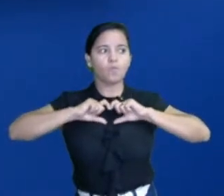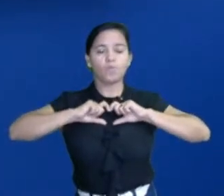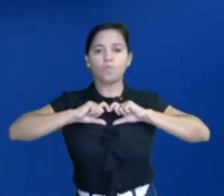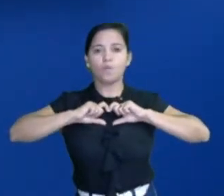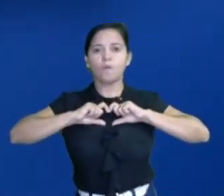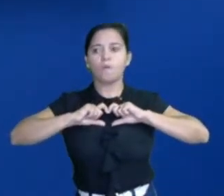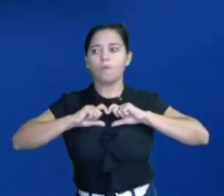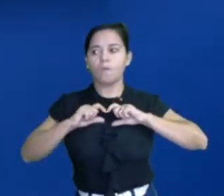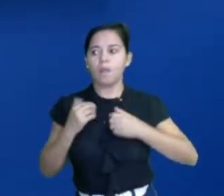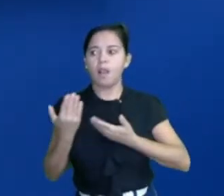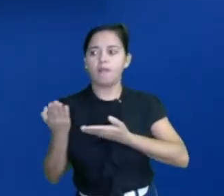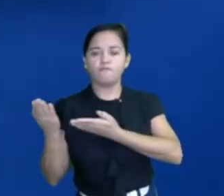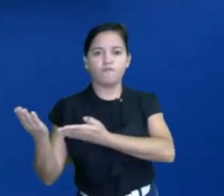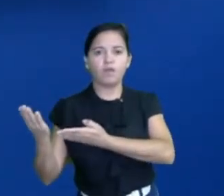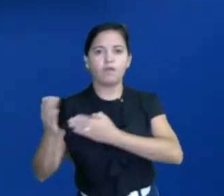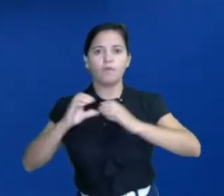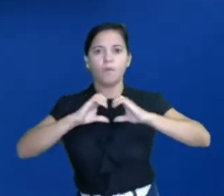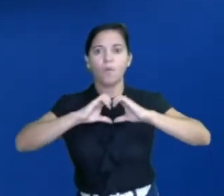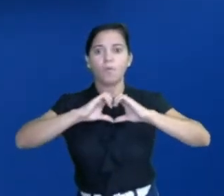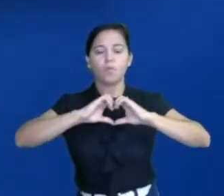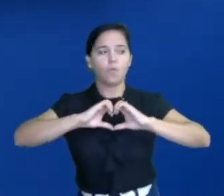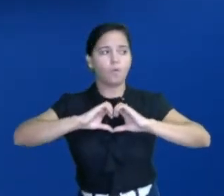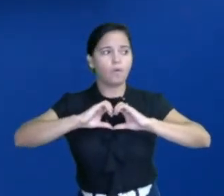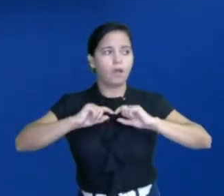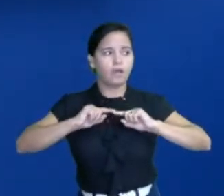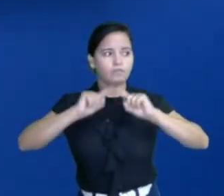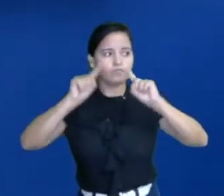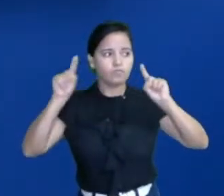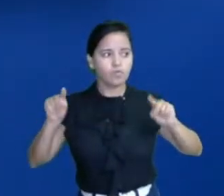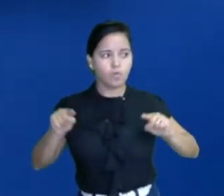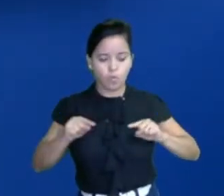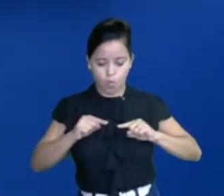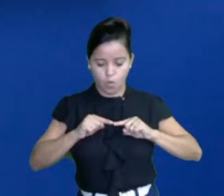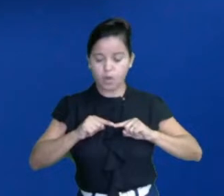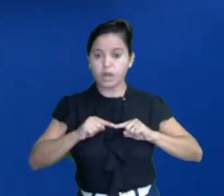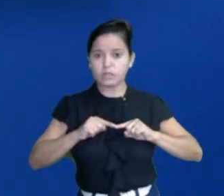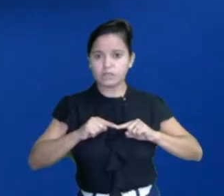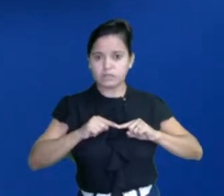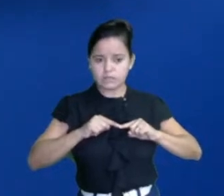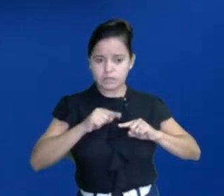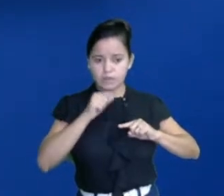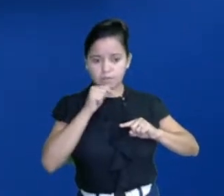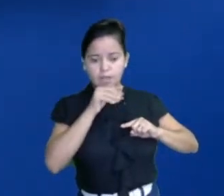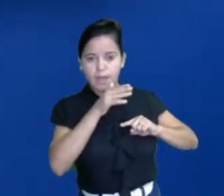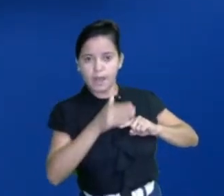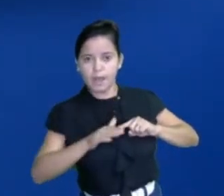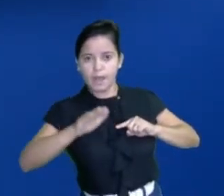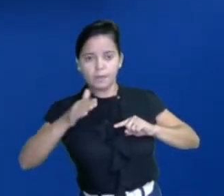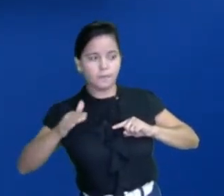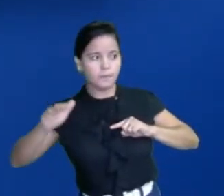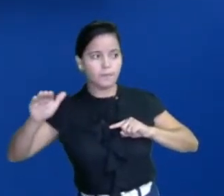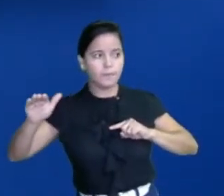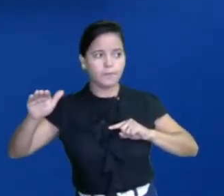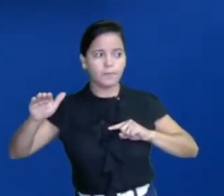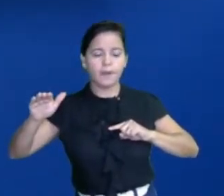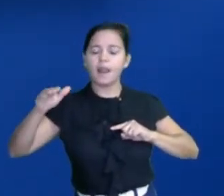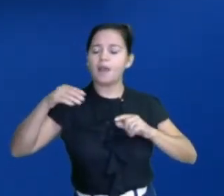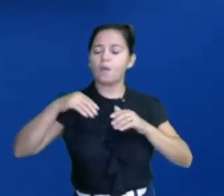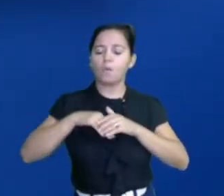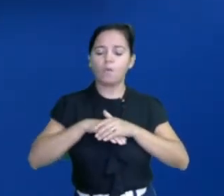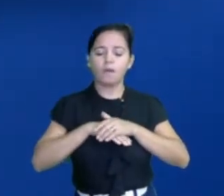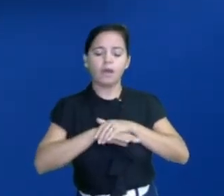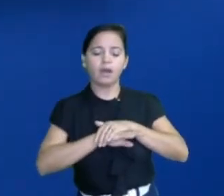esse colar aqui, ó, o coração do oceano. E que com o tempo foi passando e ela guardava, né, até o